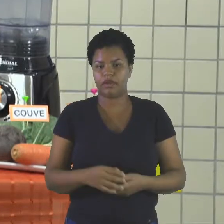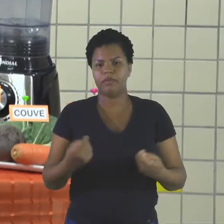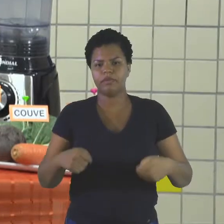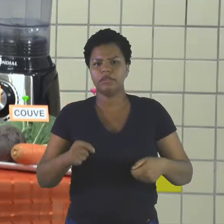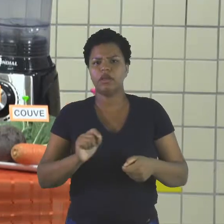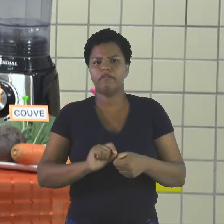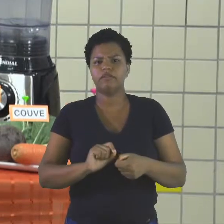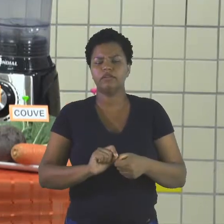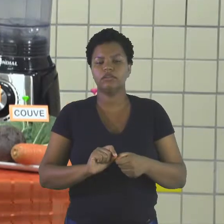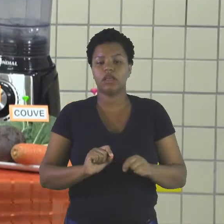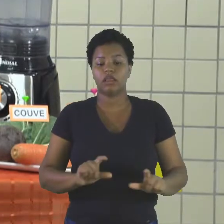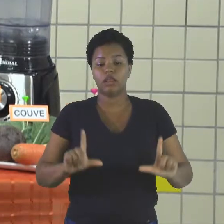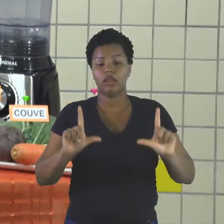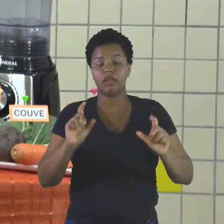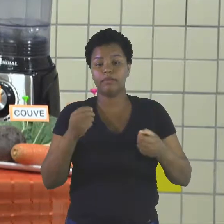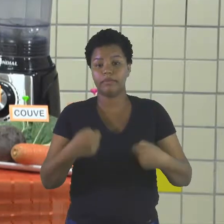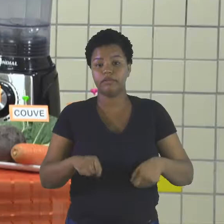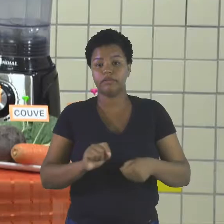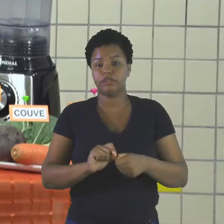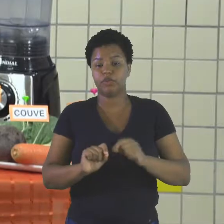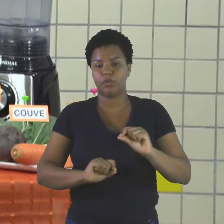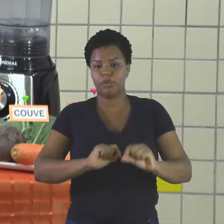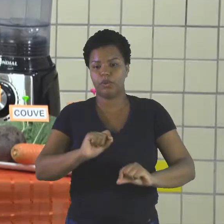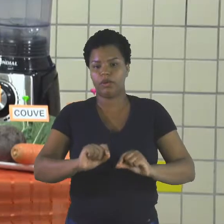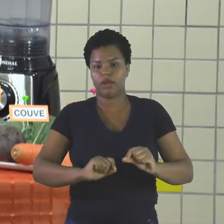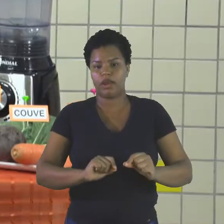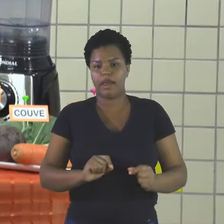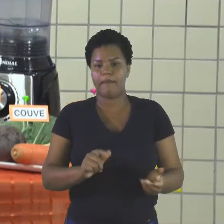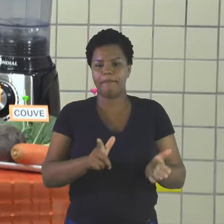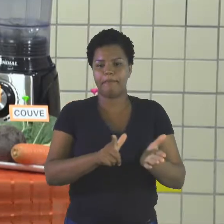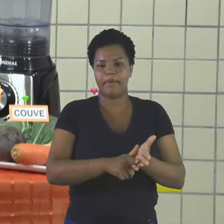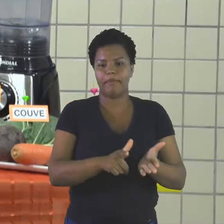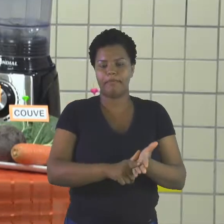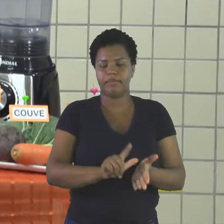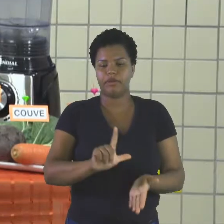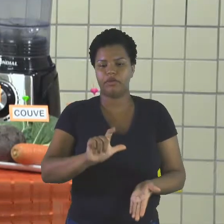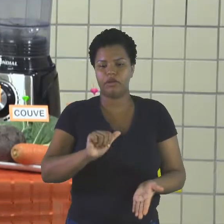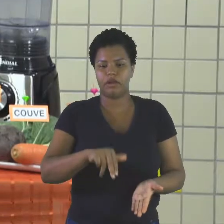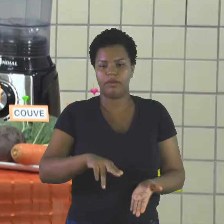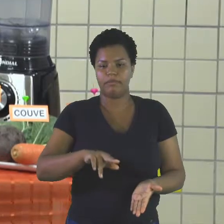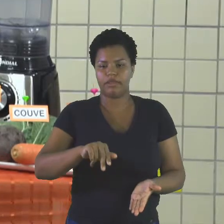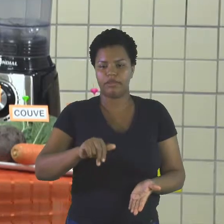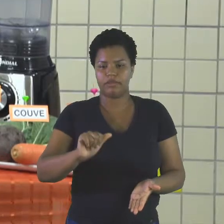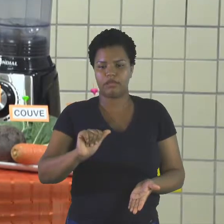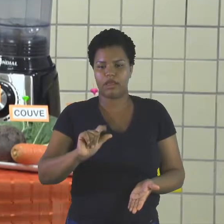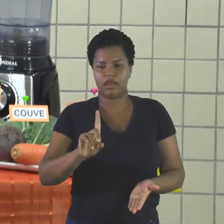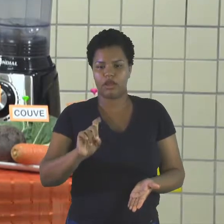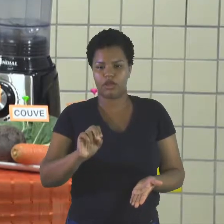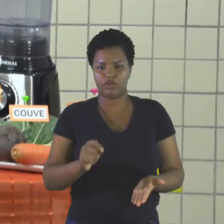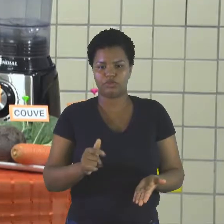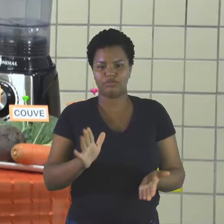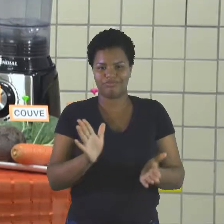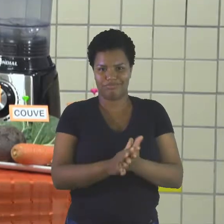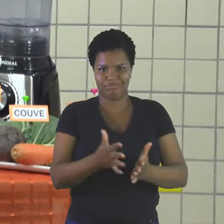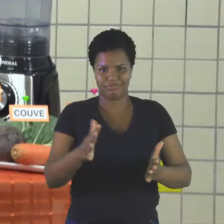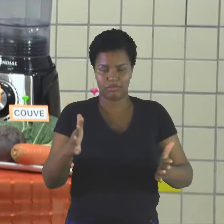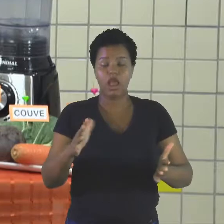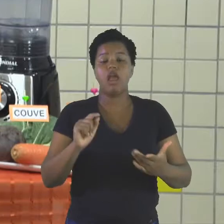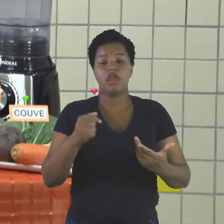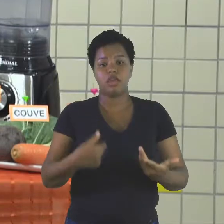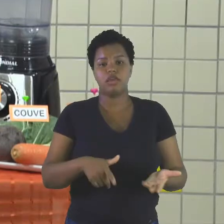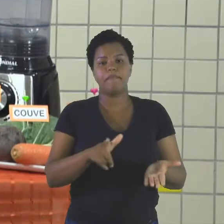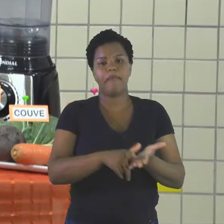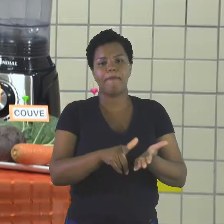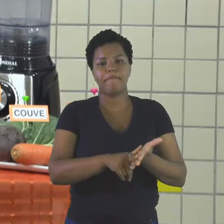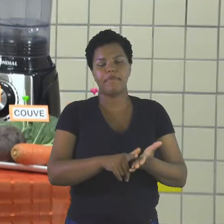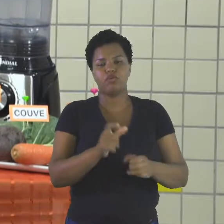precisar de papel laminado e de um pedaço de papelão nós vamos envolver esse papelão